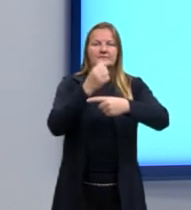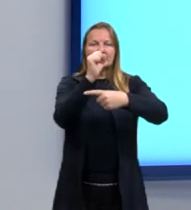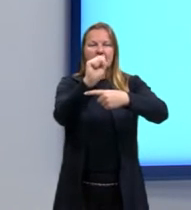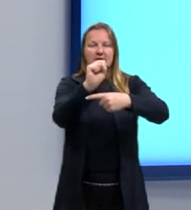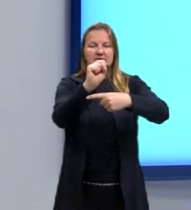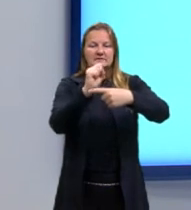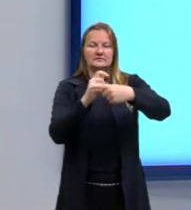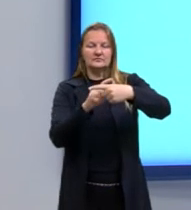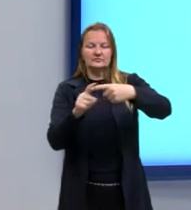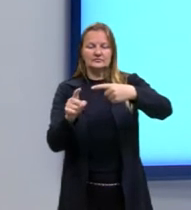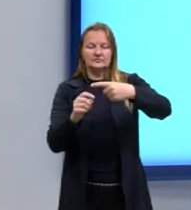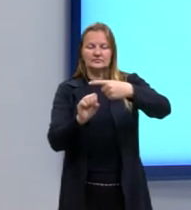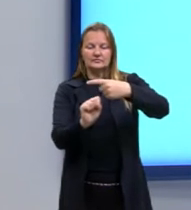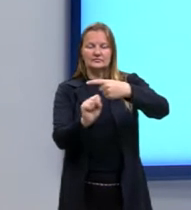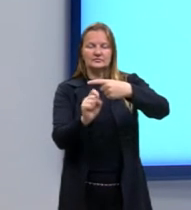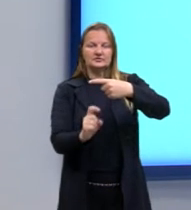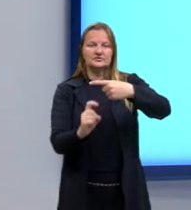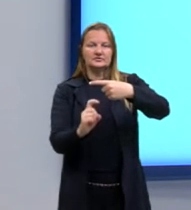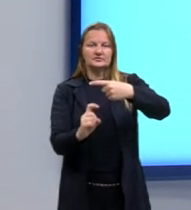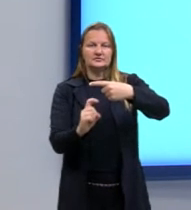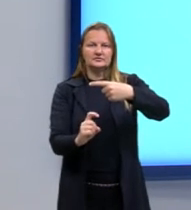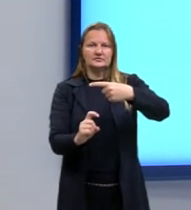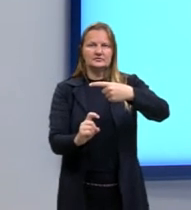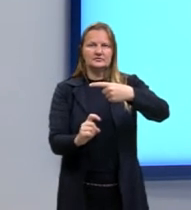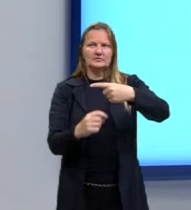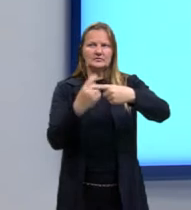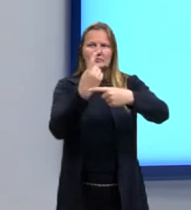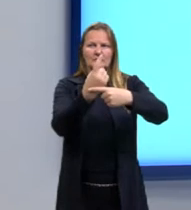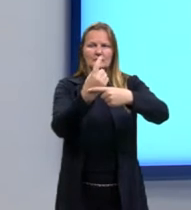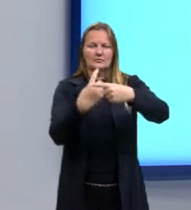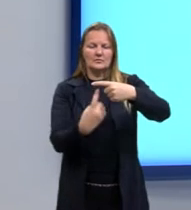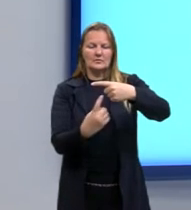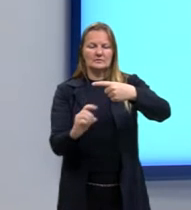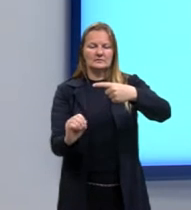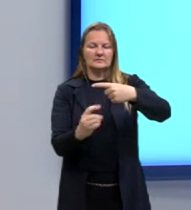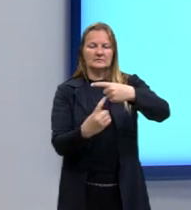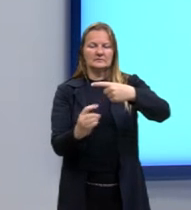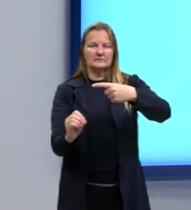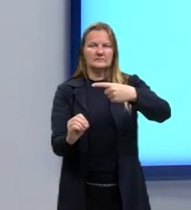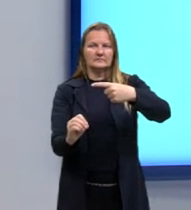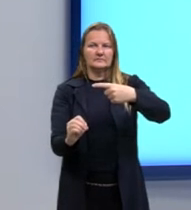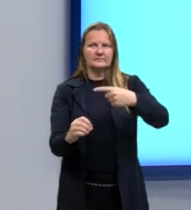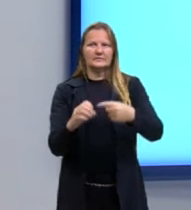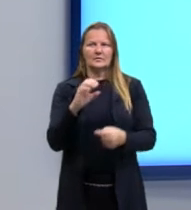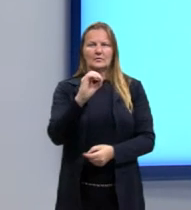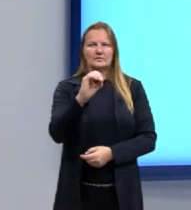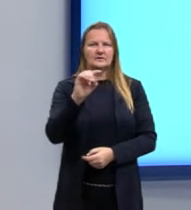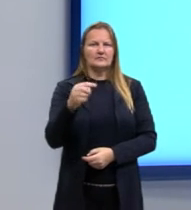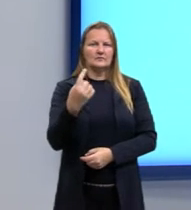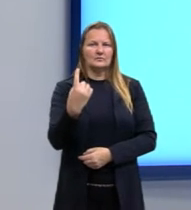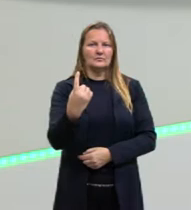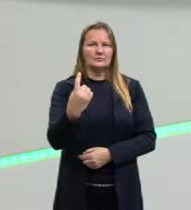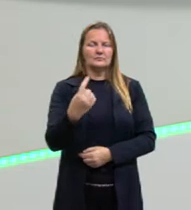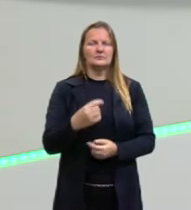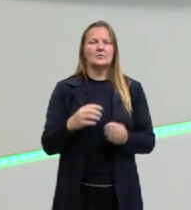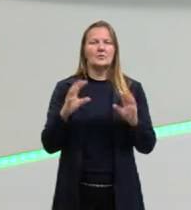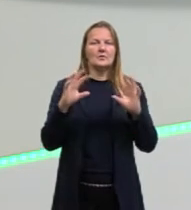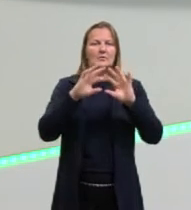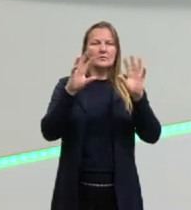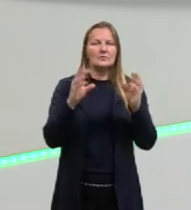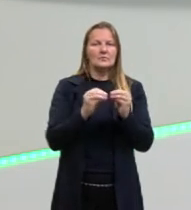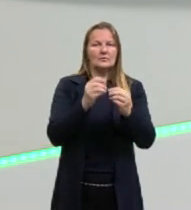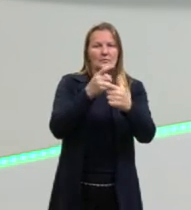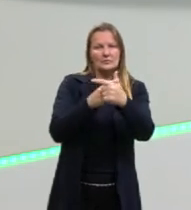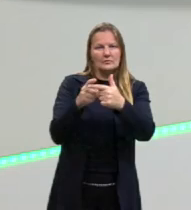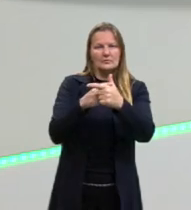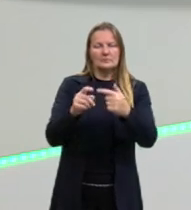X então desvio sobre média um para 10 ou então 0,1 fazendo a